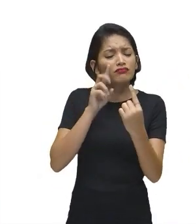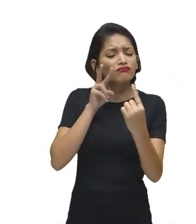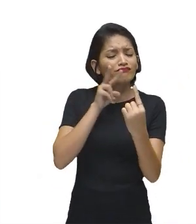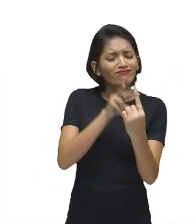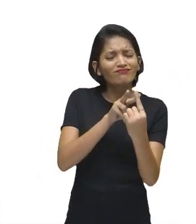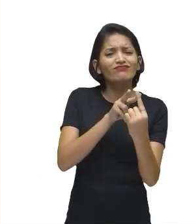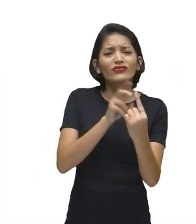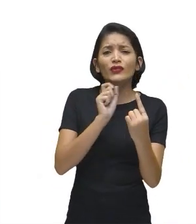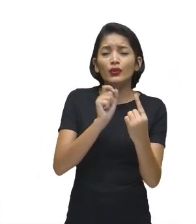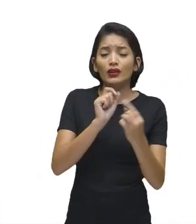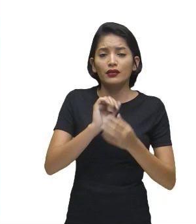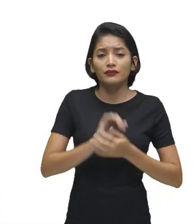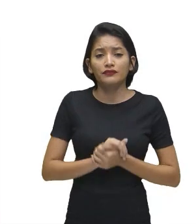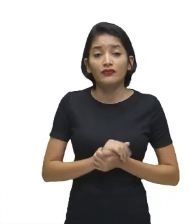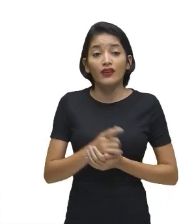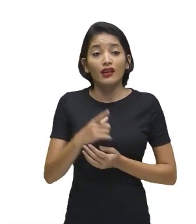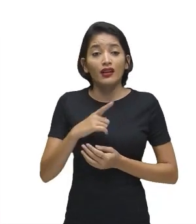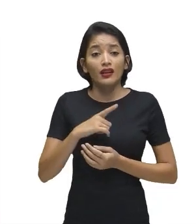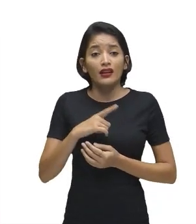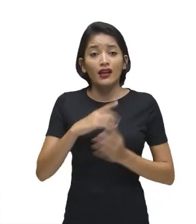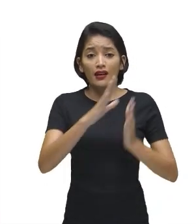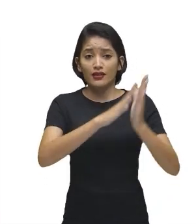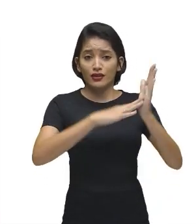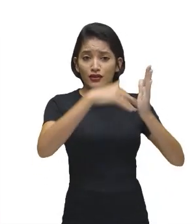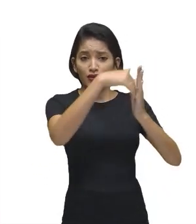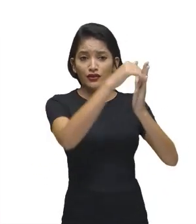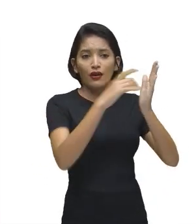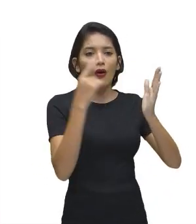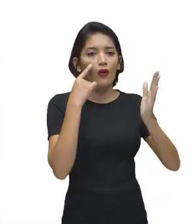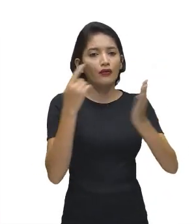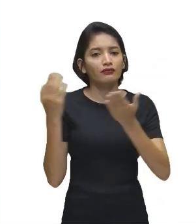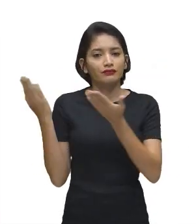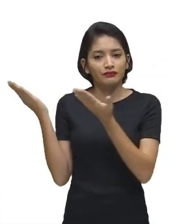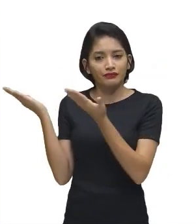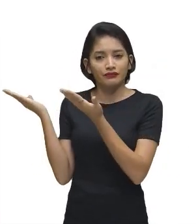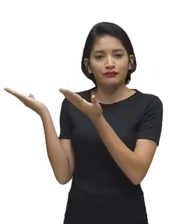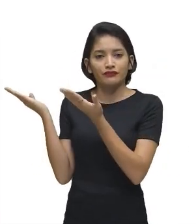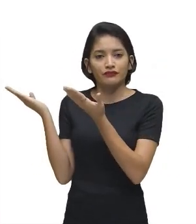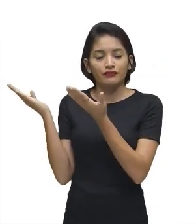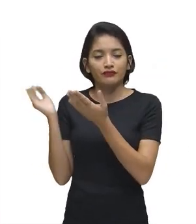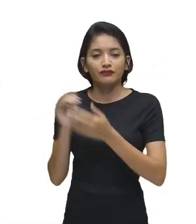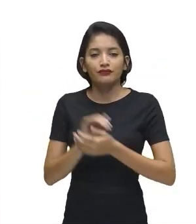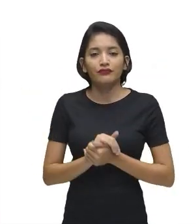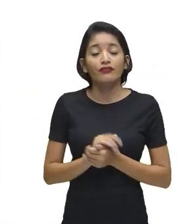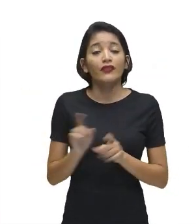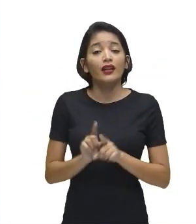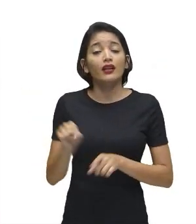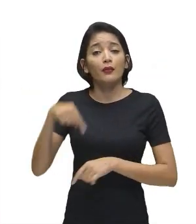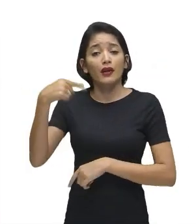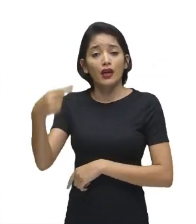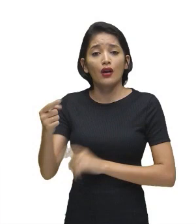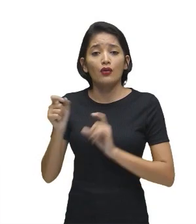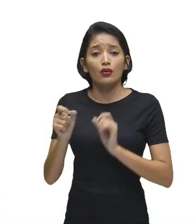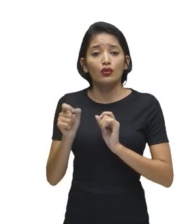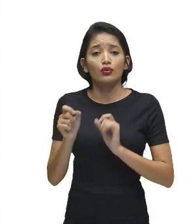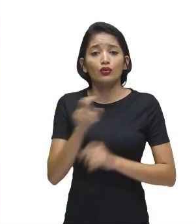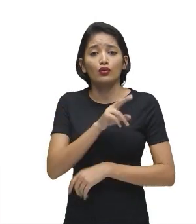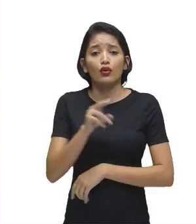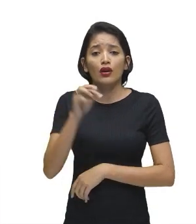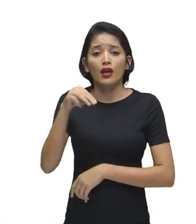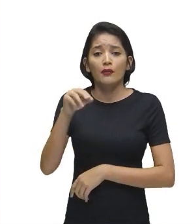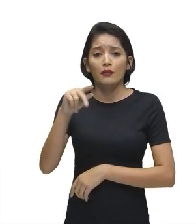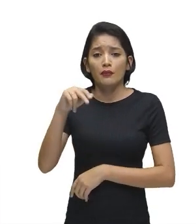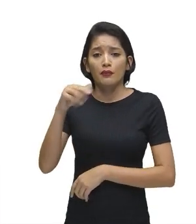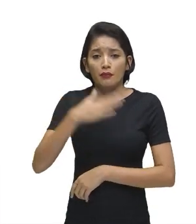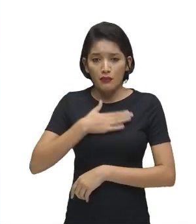pintura, você vai ver as pinceladas aqui. E nós temos também a obra Minha Companheira Luíse